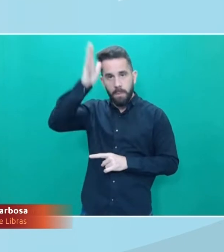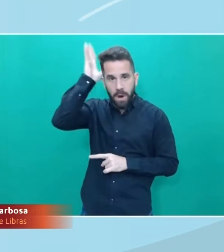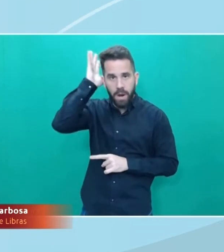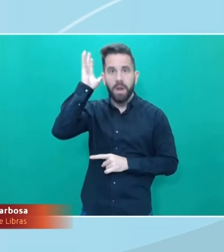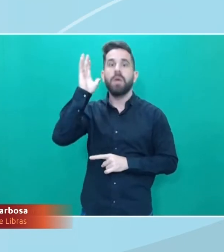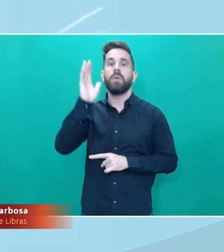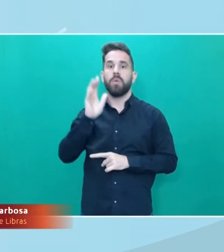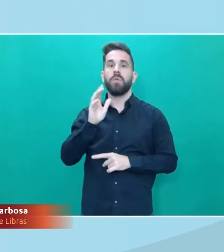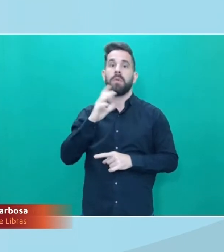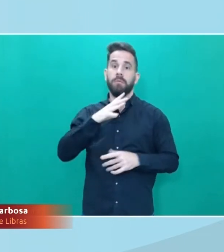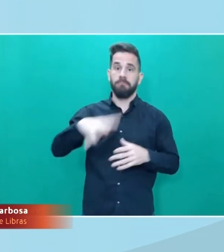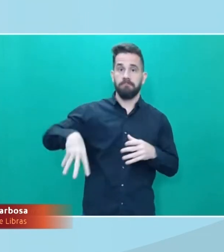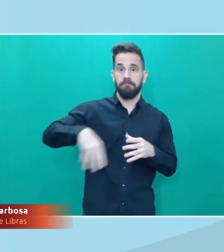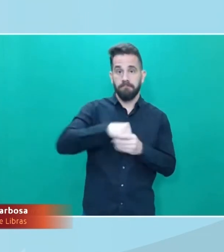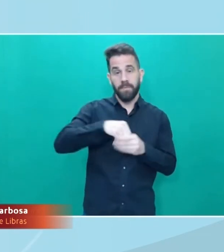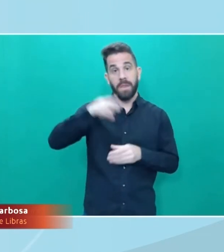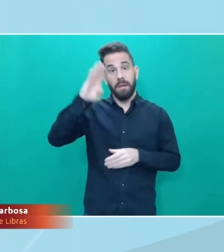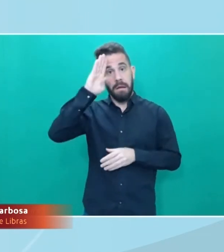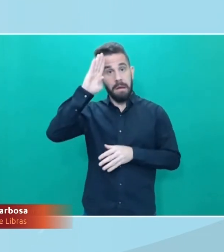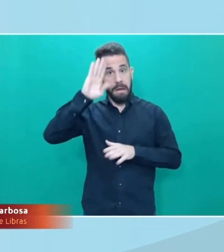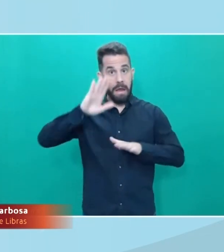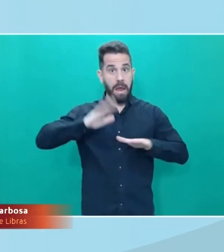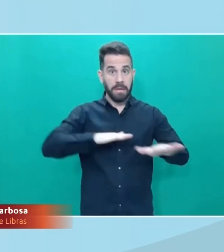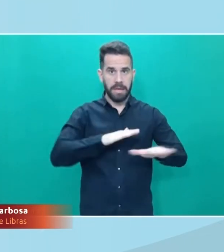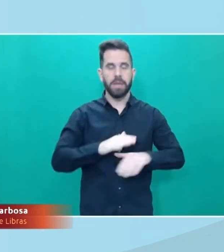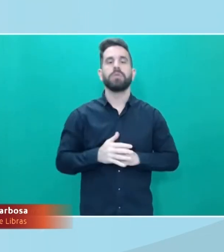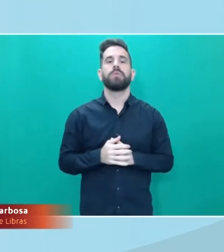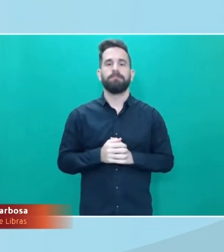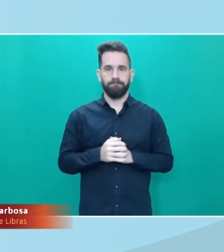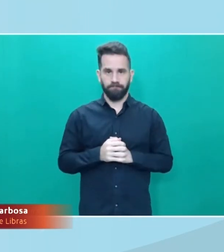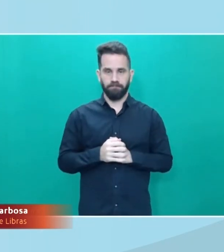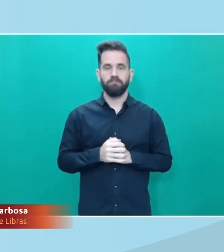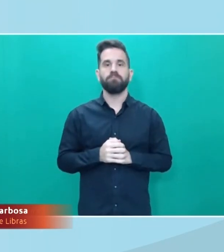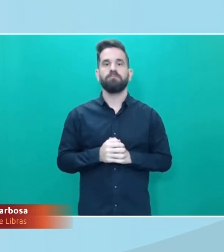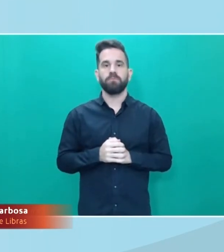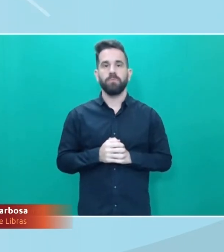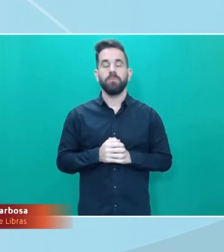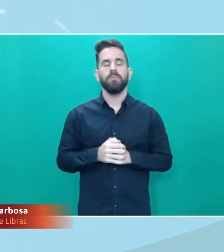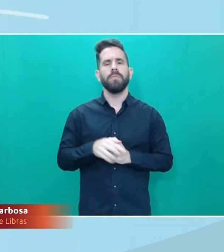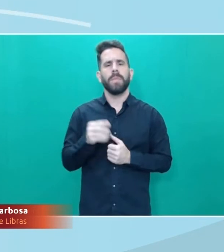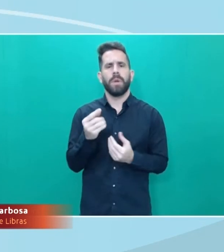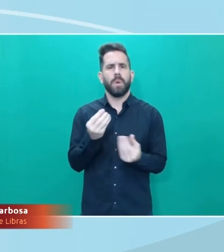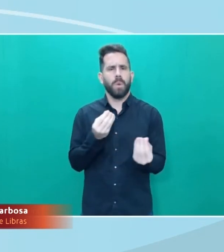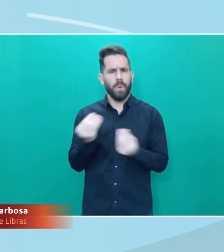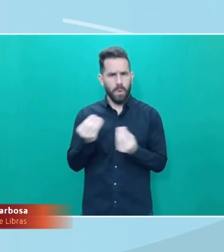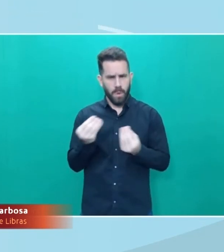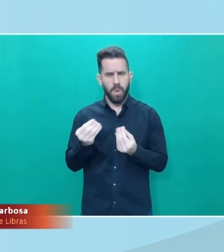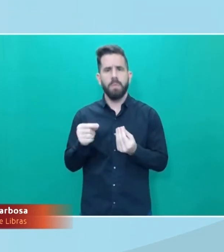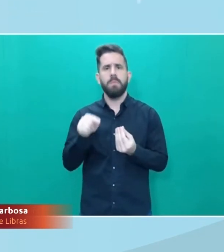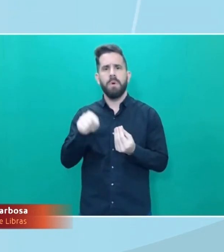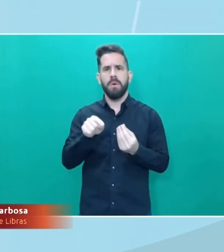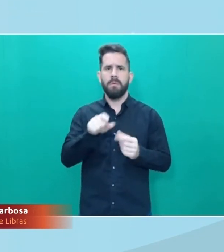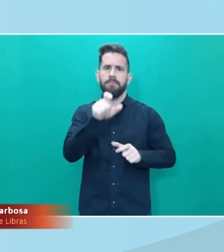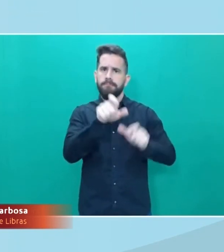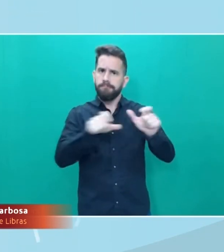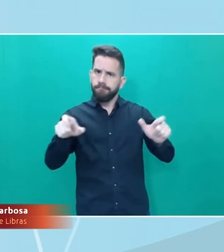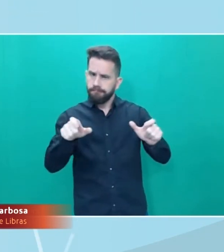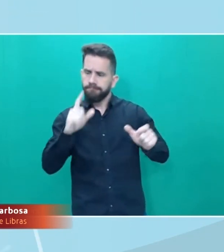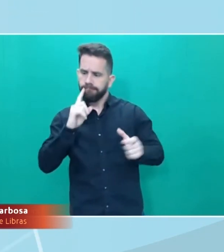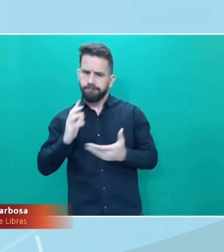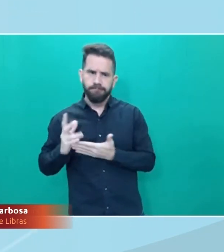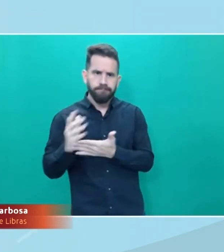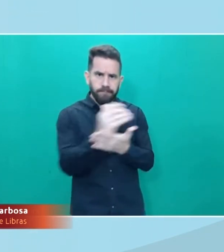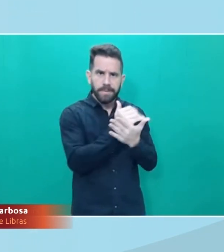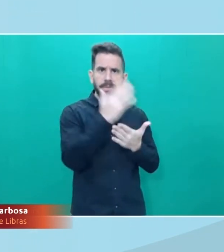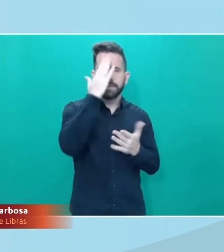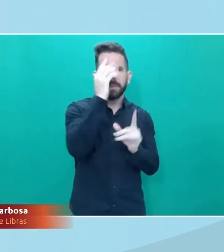Exército. Bom, para fazer esse levantamento, o Instituto considerou as profissões que os candidatos informaram